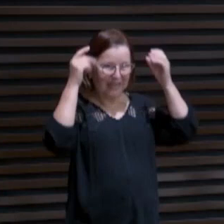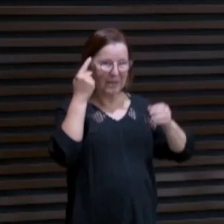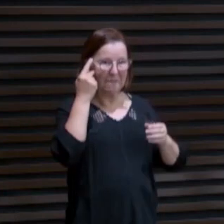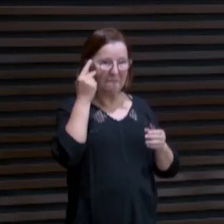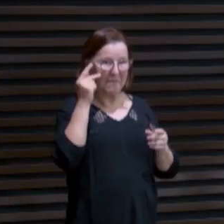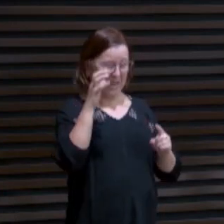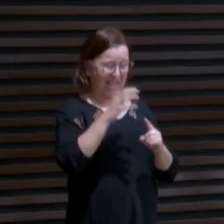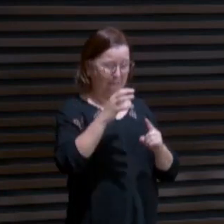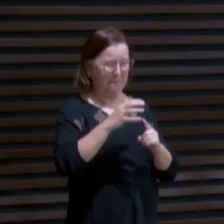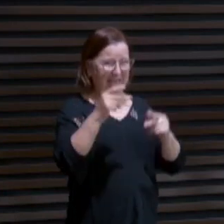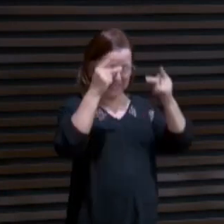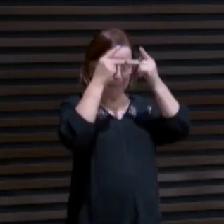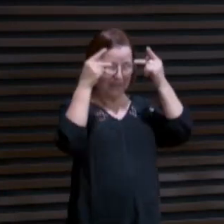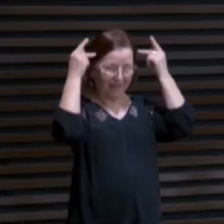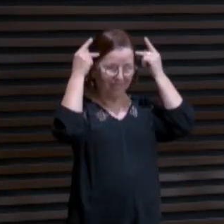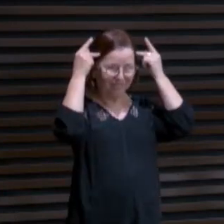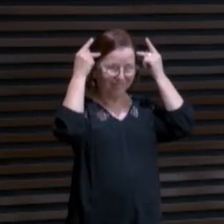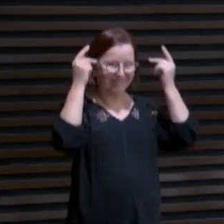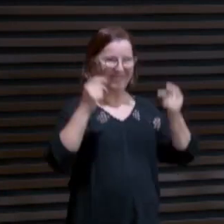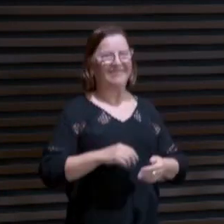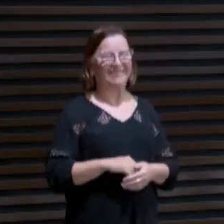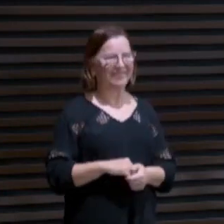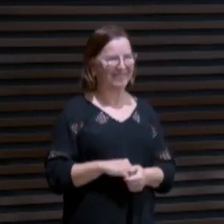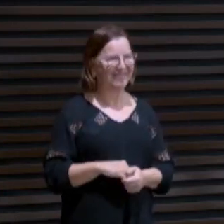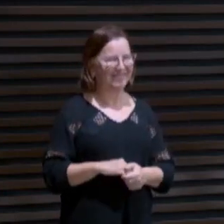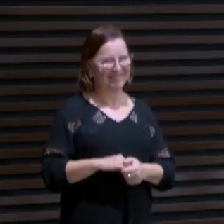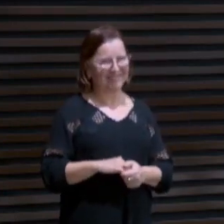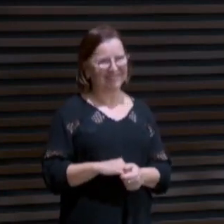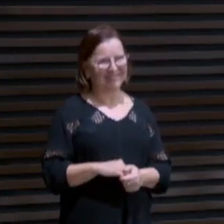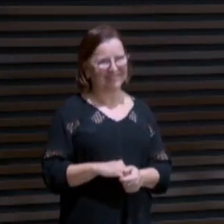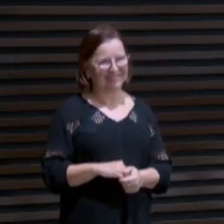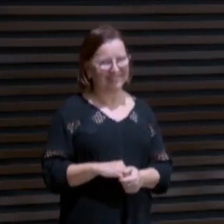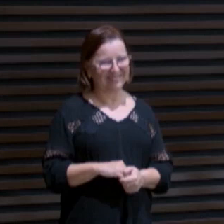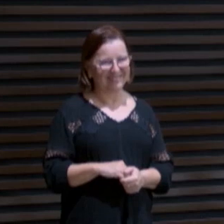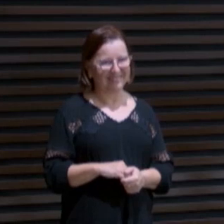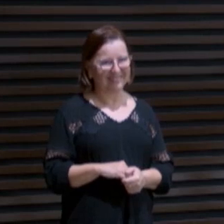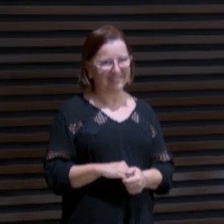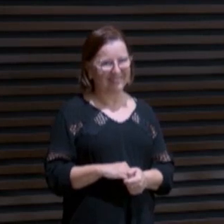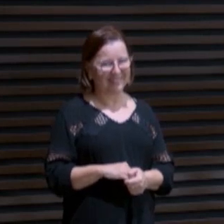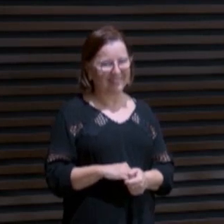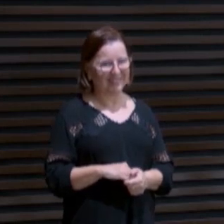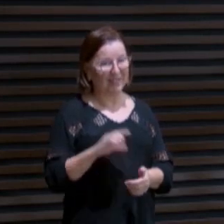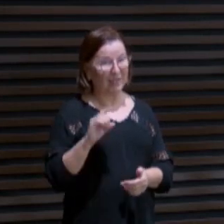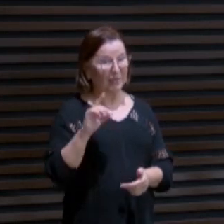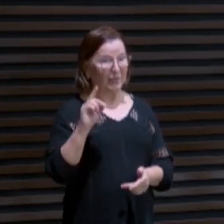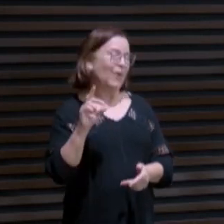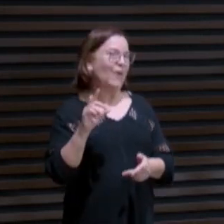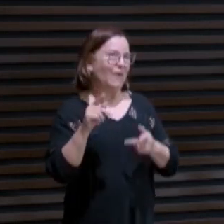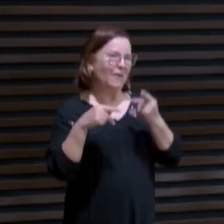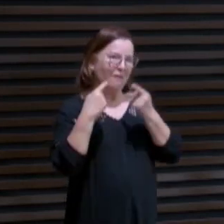gostariam de destruir César, mas estão usando César para ser